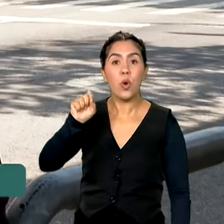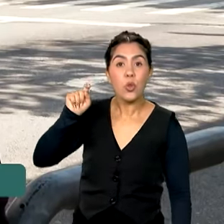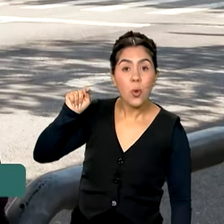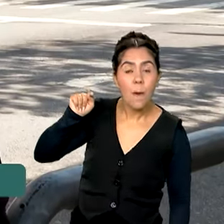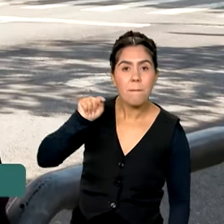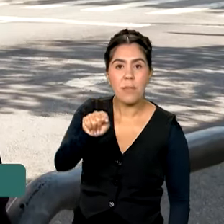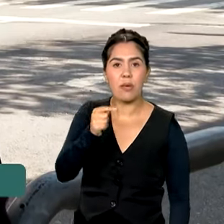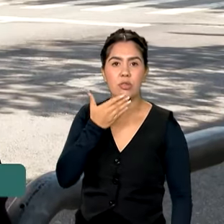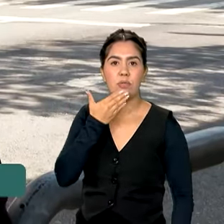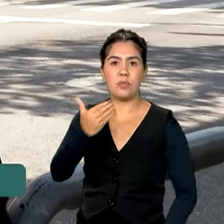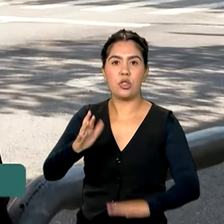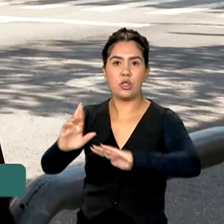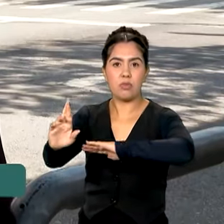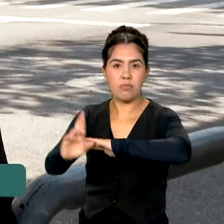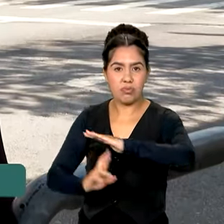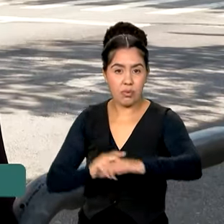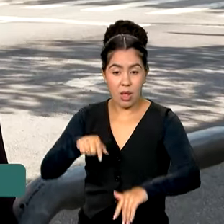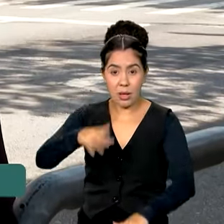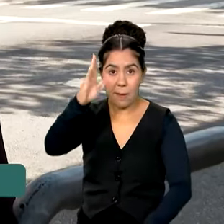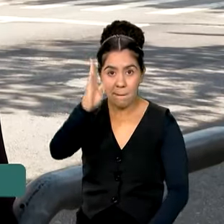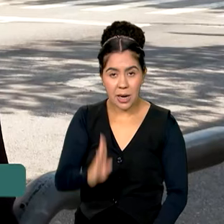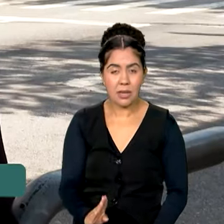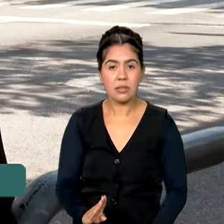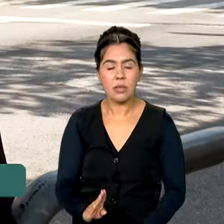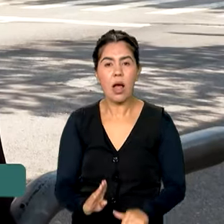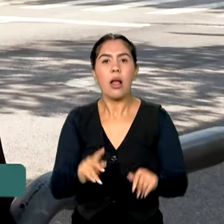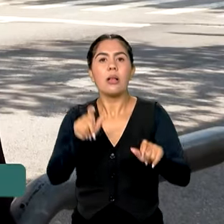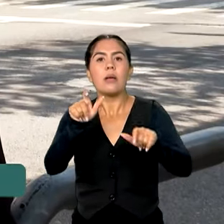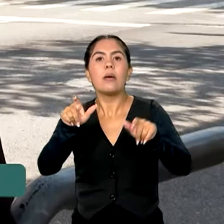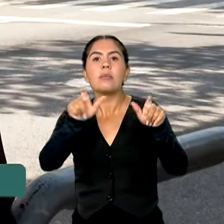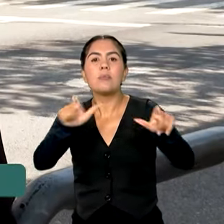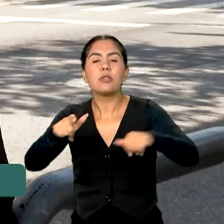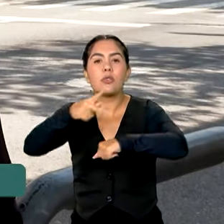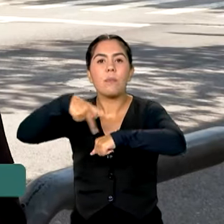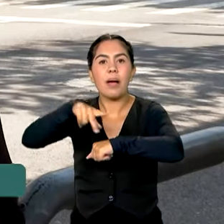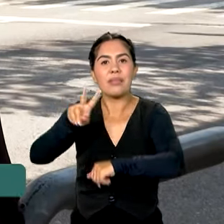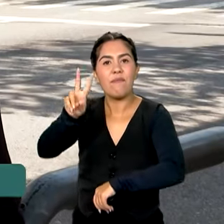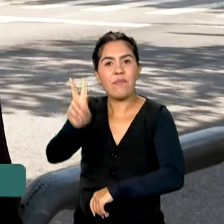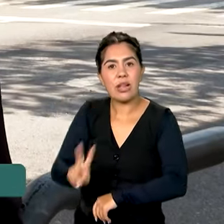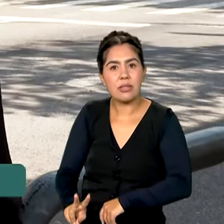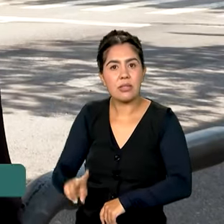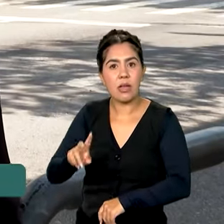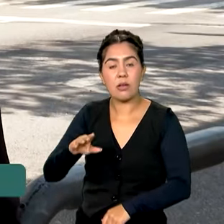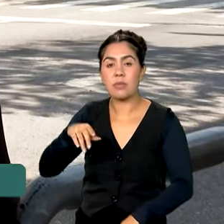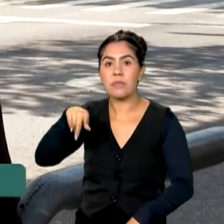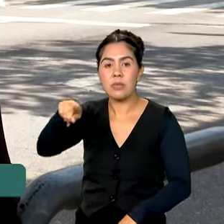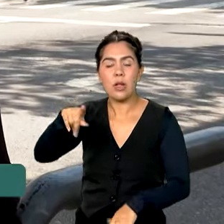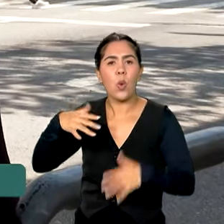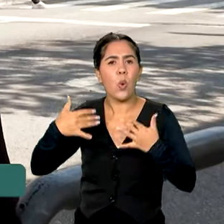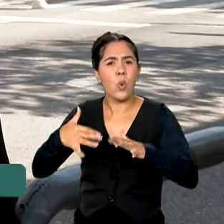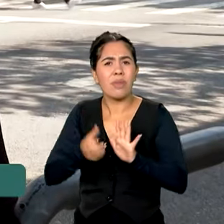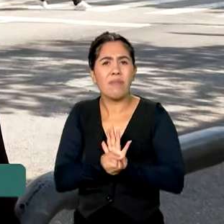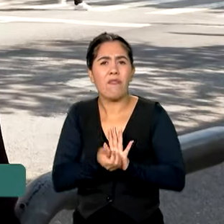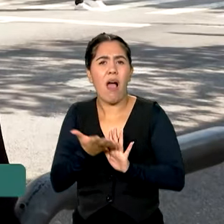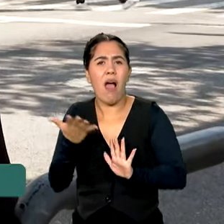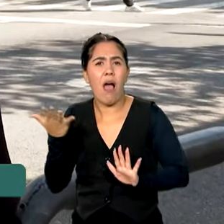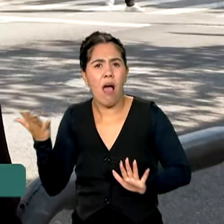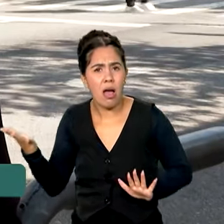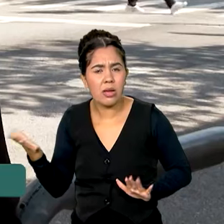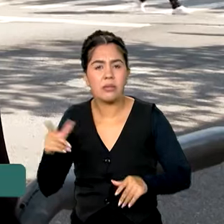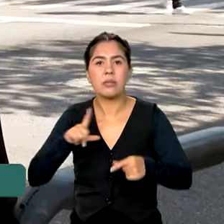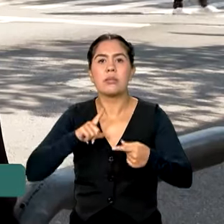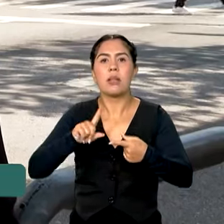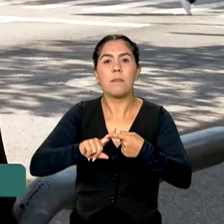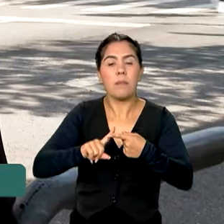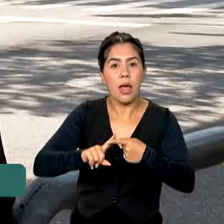de refúgio no país. Os venezuelanos responderam pela maior parte dos pedidos, seguidos por